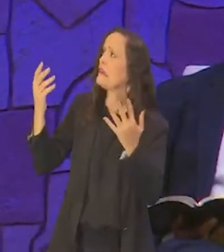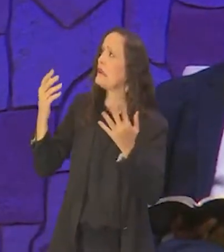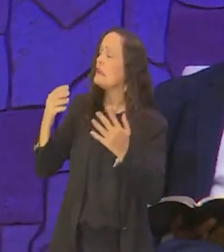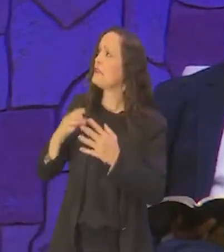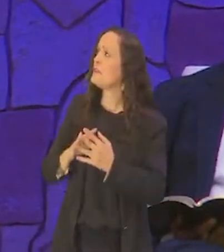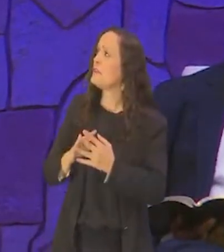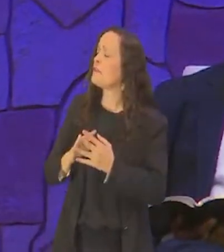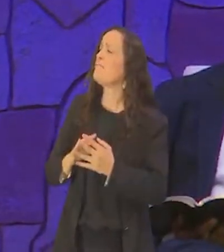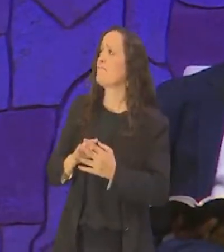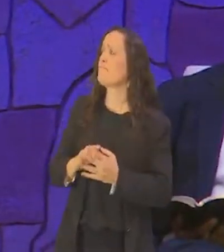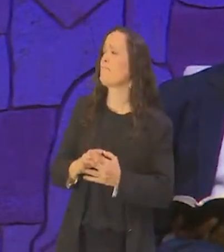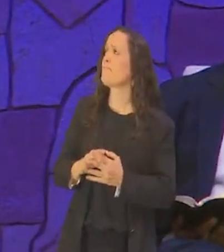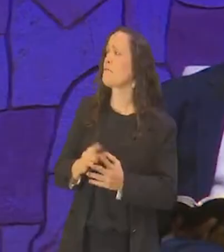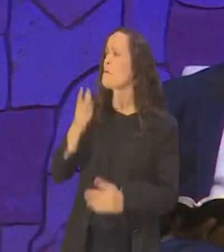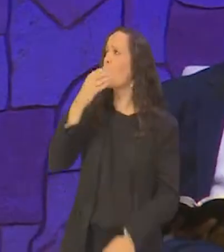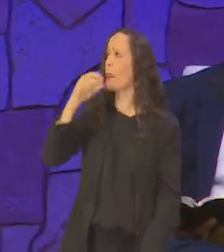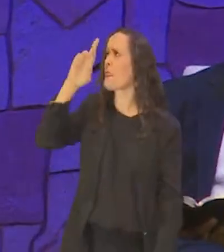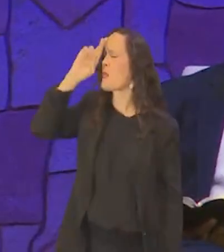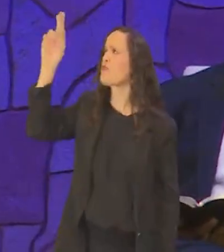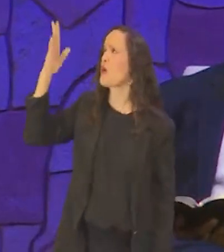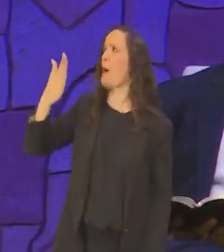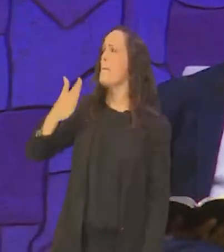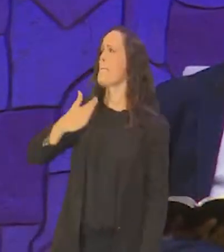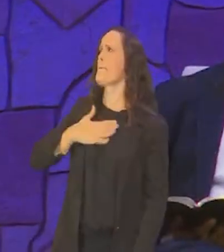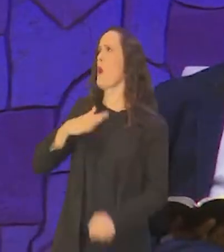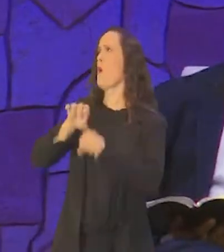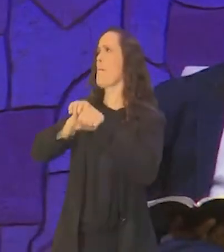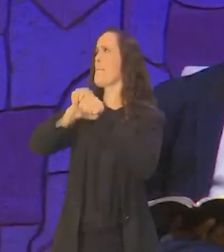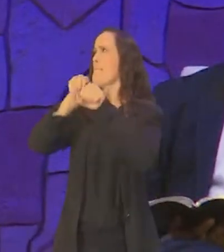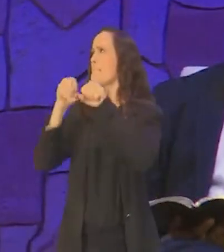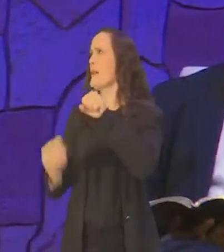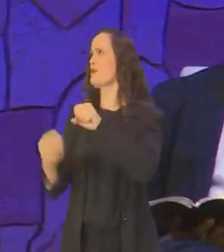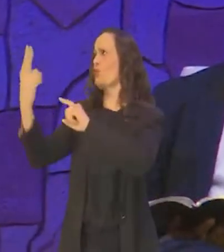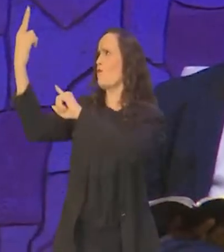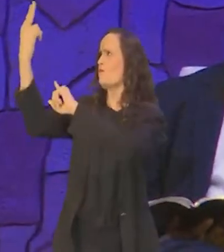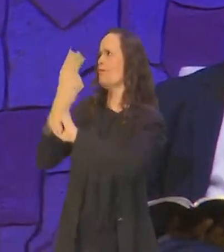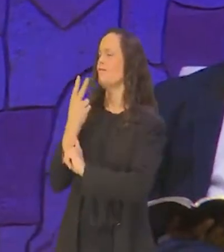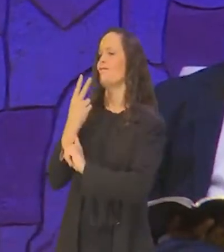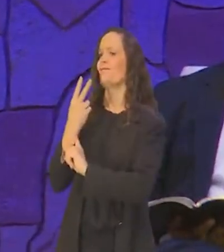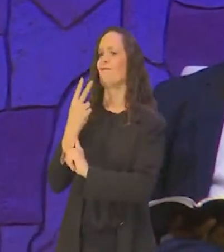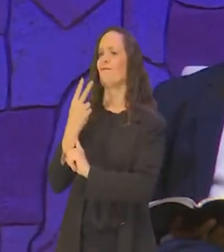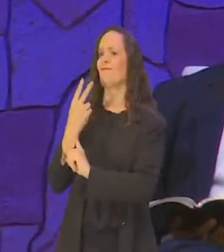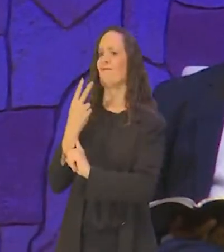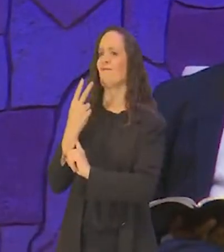o Senhor é o meu pastor.